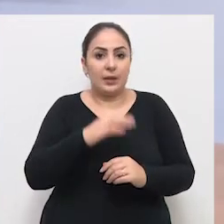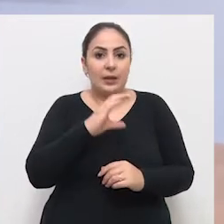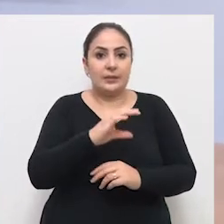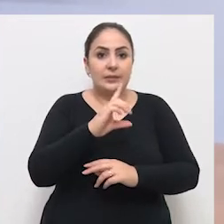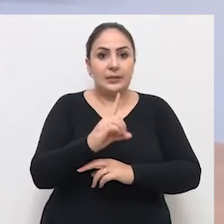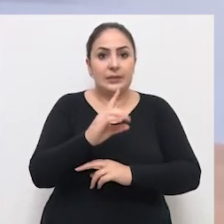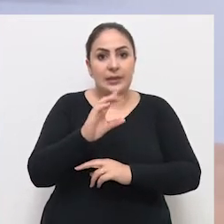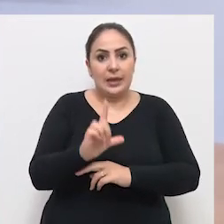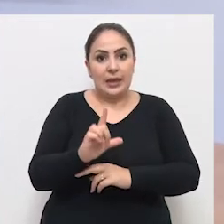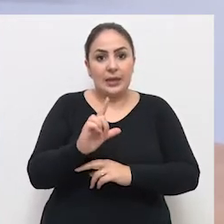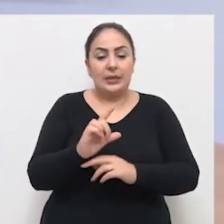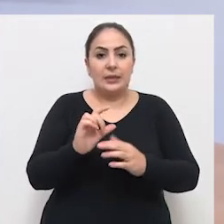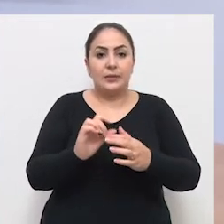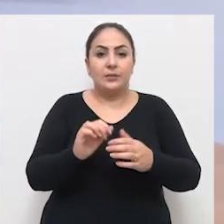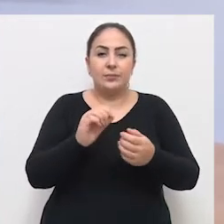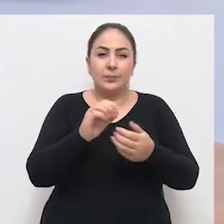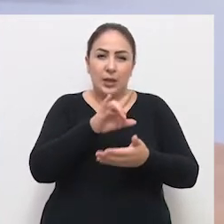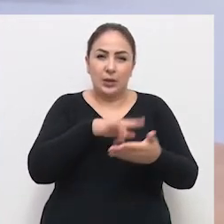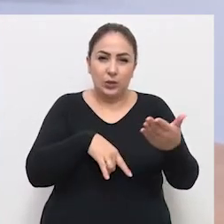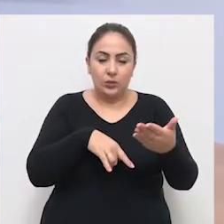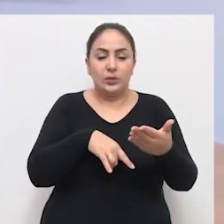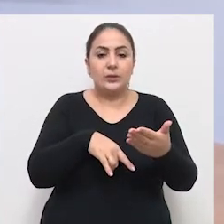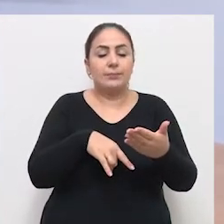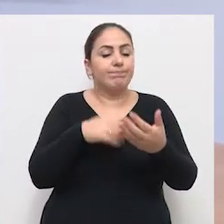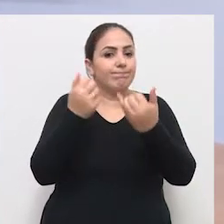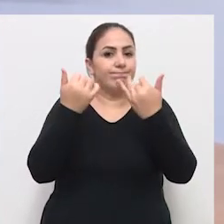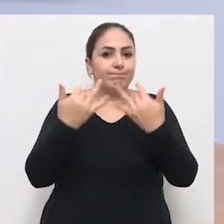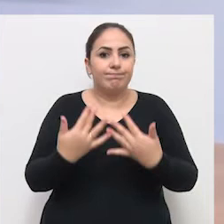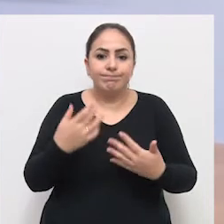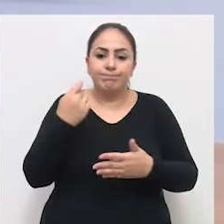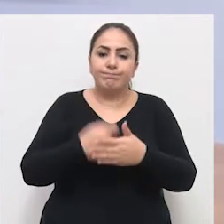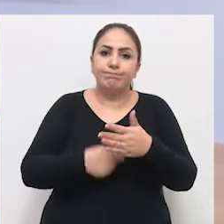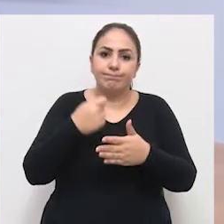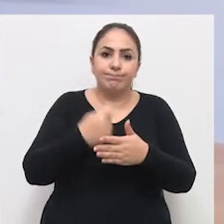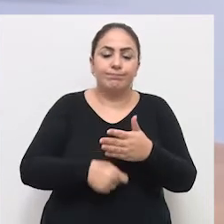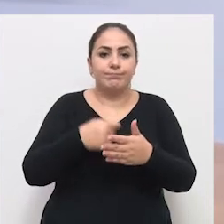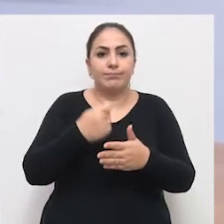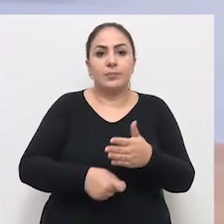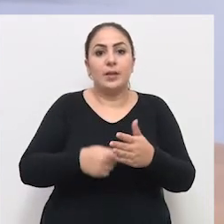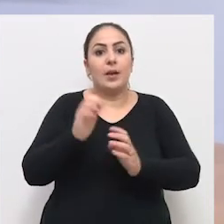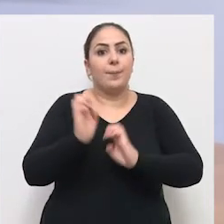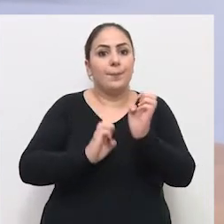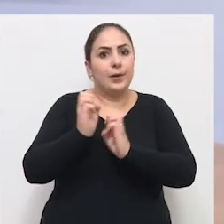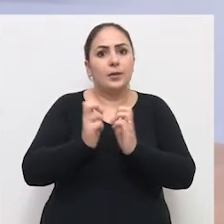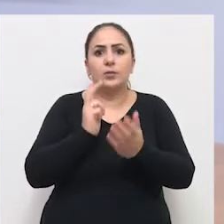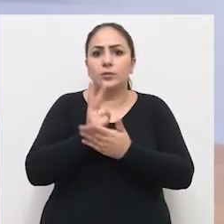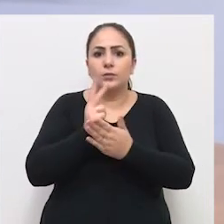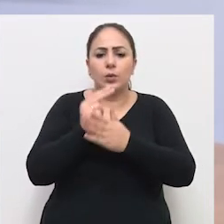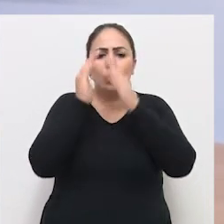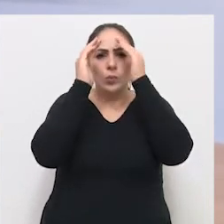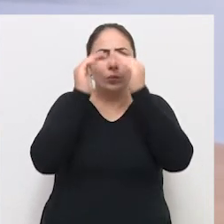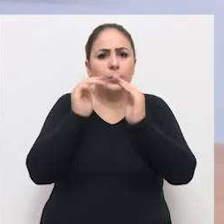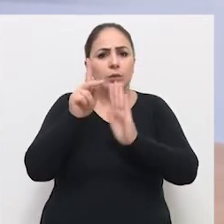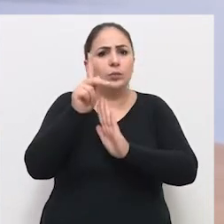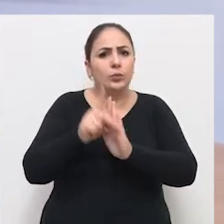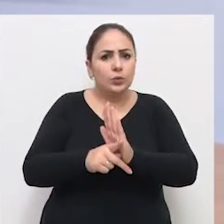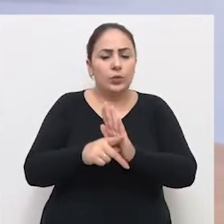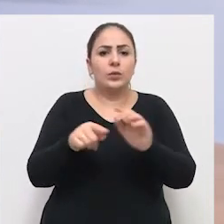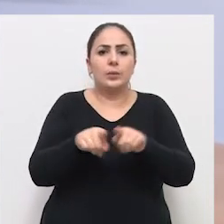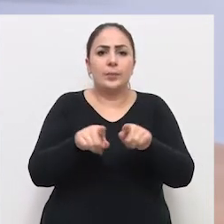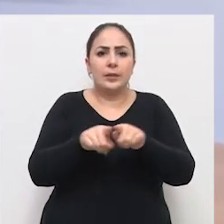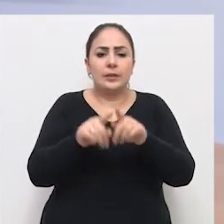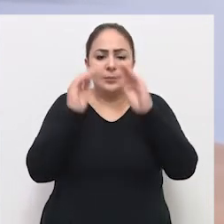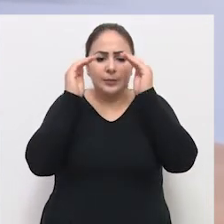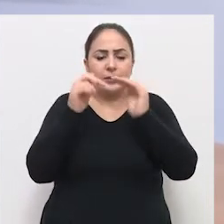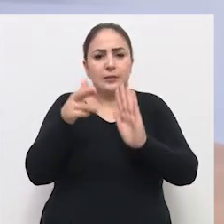economia. A CDL emitiu uma nota de repúdio justificando o empenho das empresas em seguir todos os